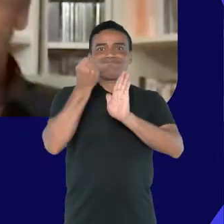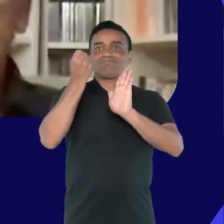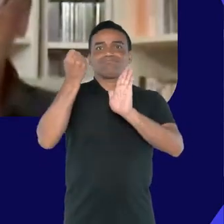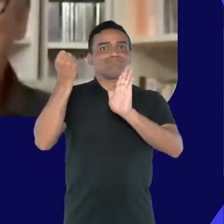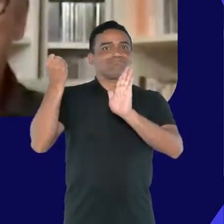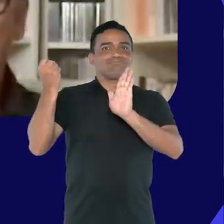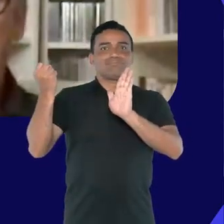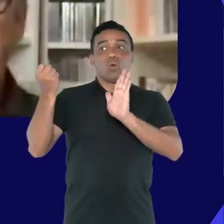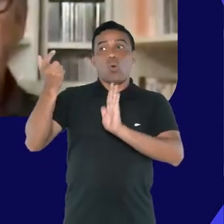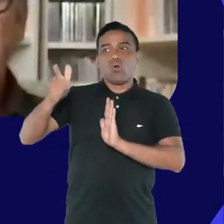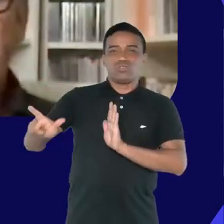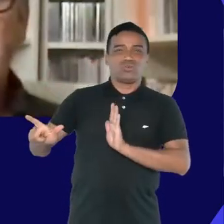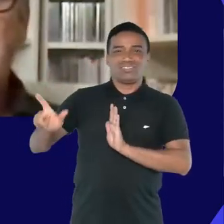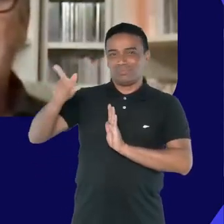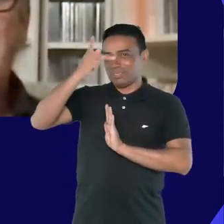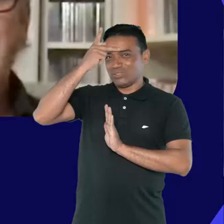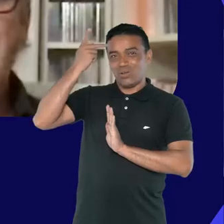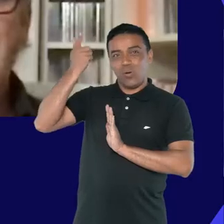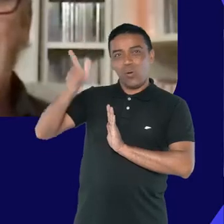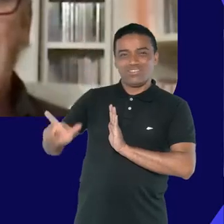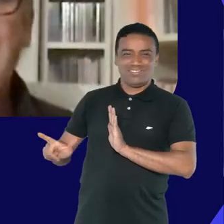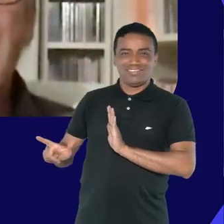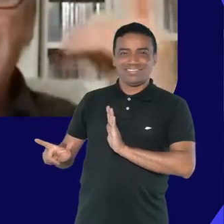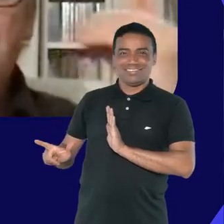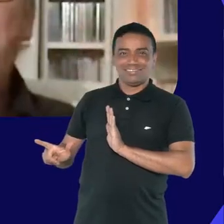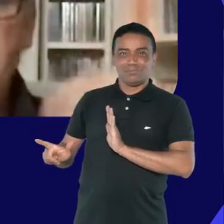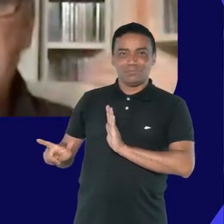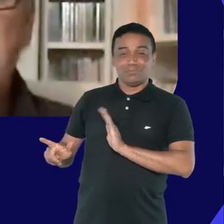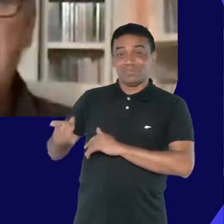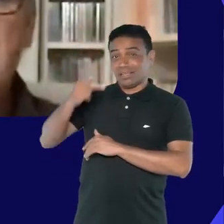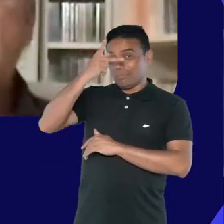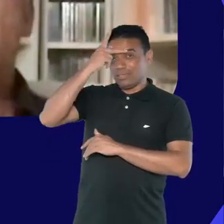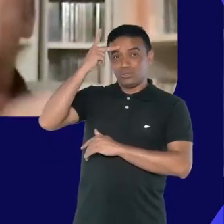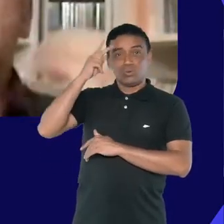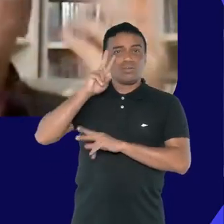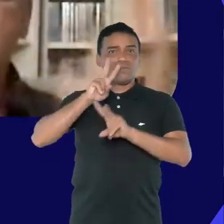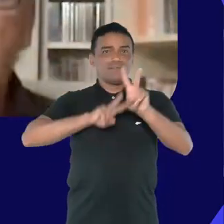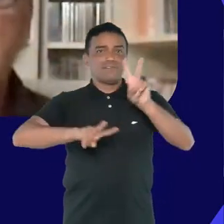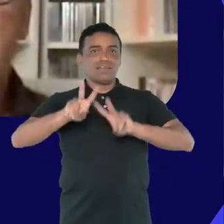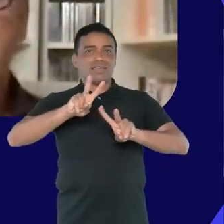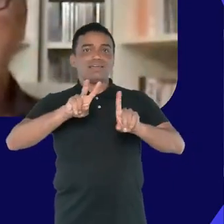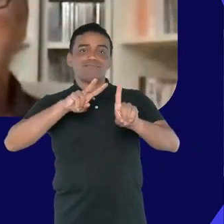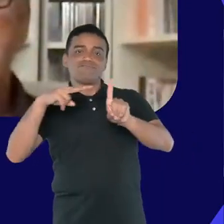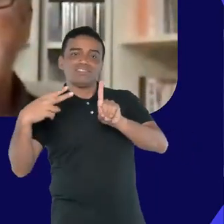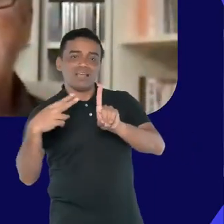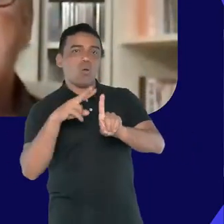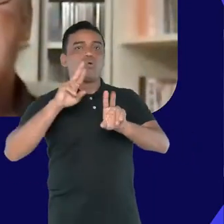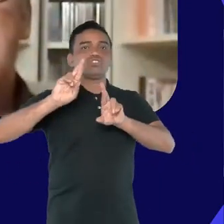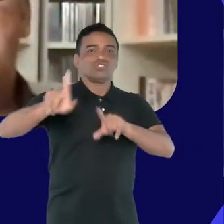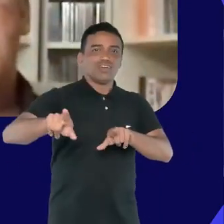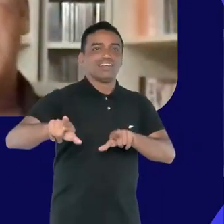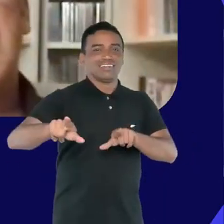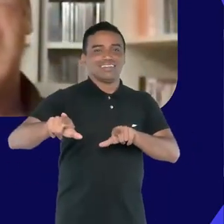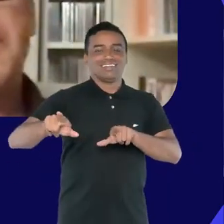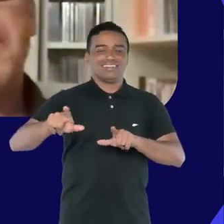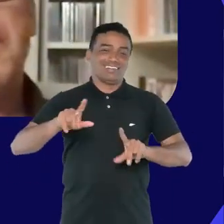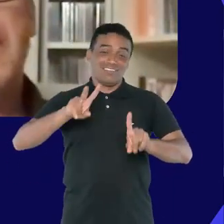o outro, não é? Alguém que vê com outros olhos, não é?